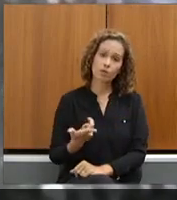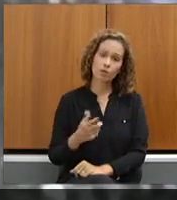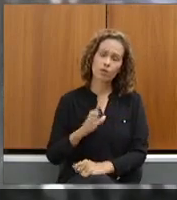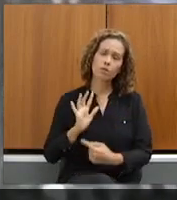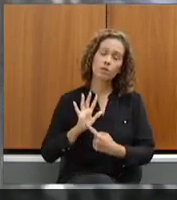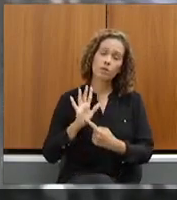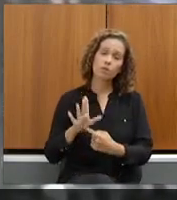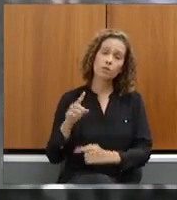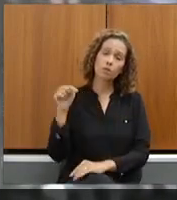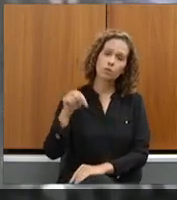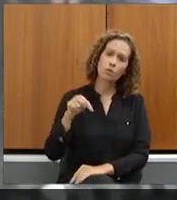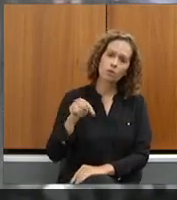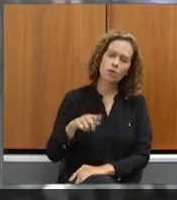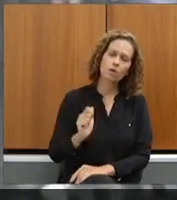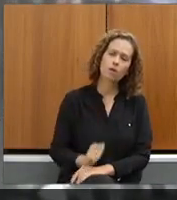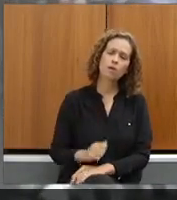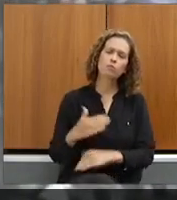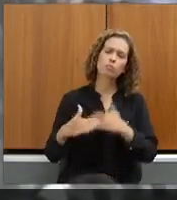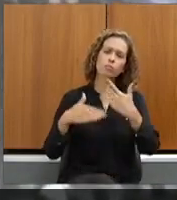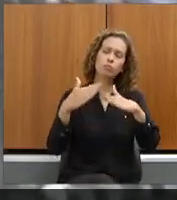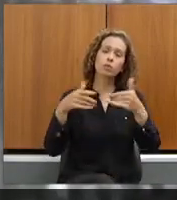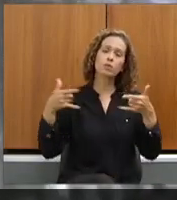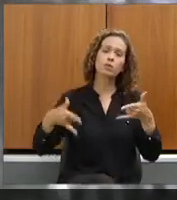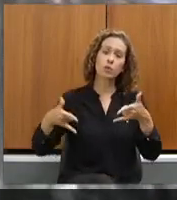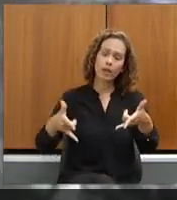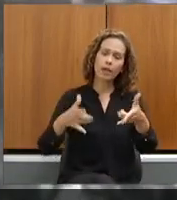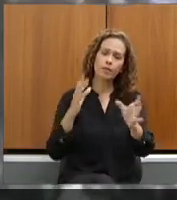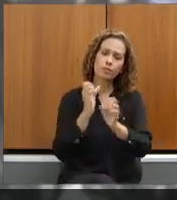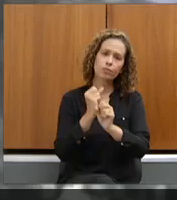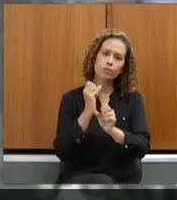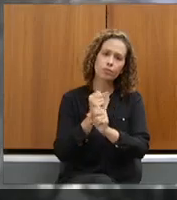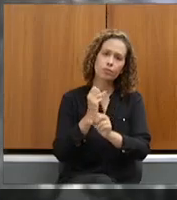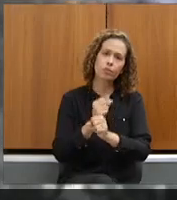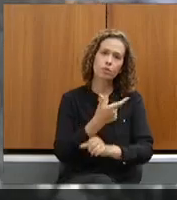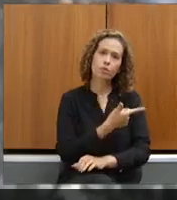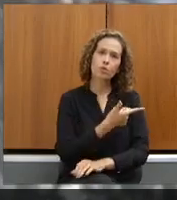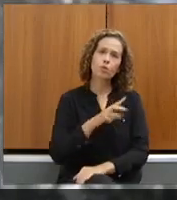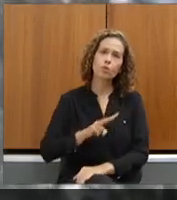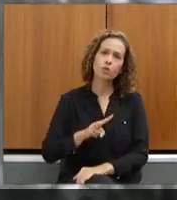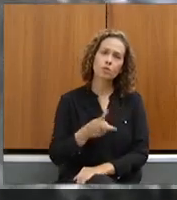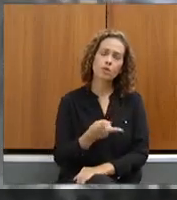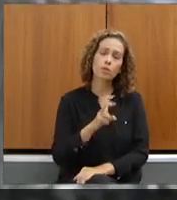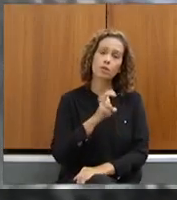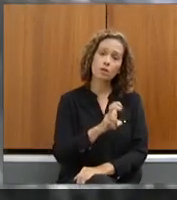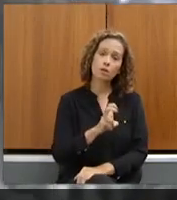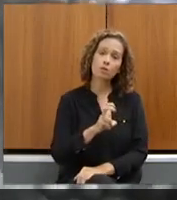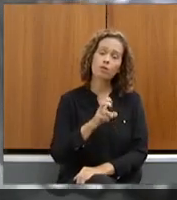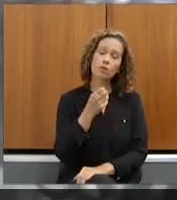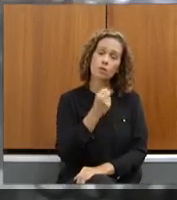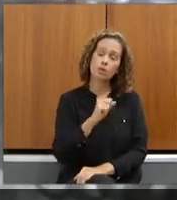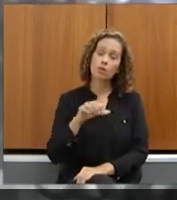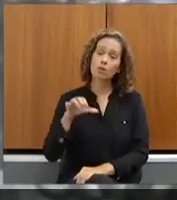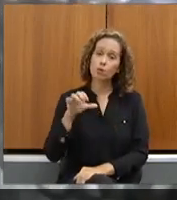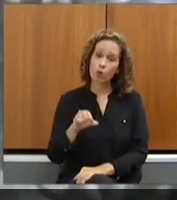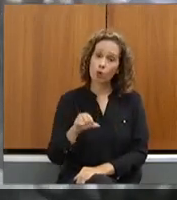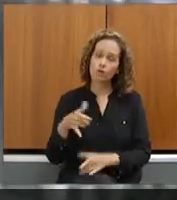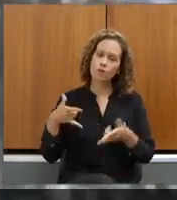representou aqui o potencial de crescimento de leitos de 2.589 leitos